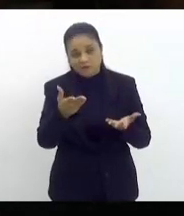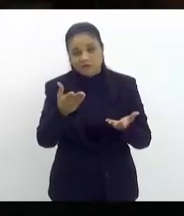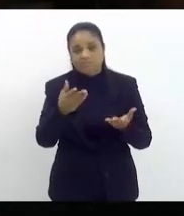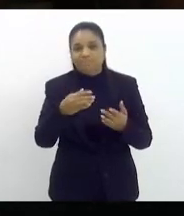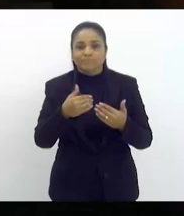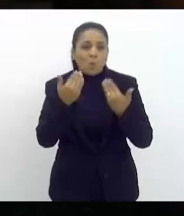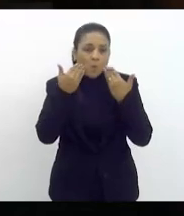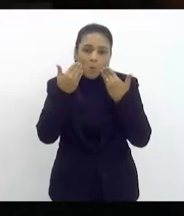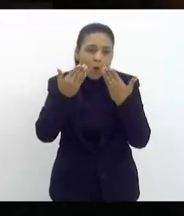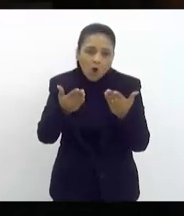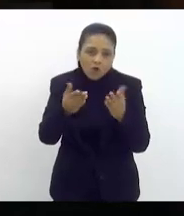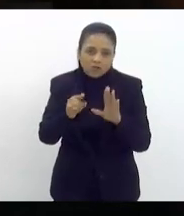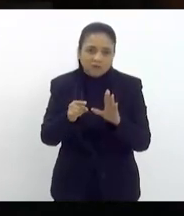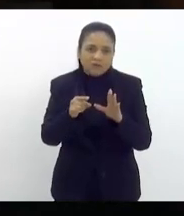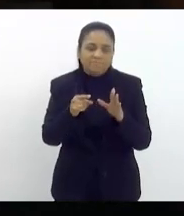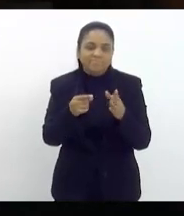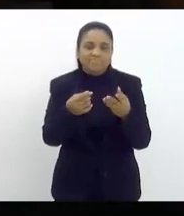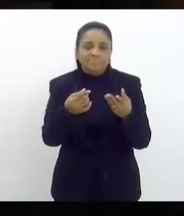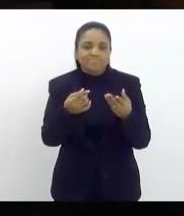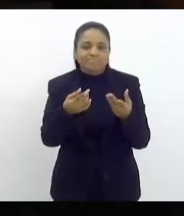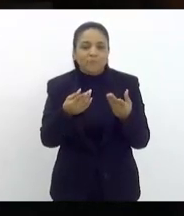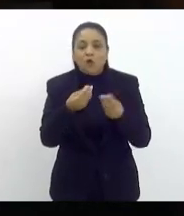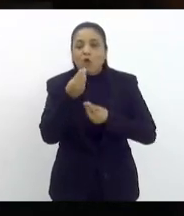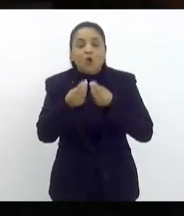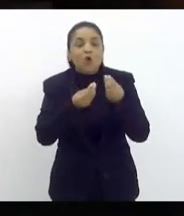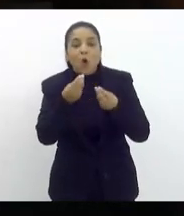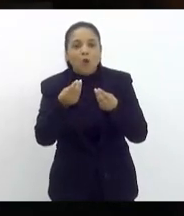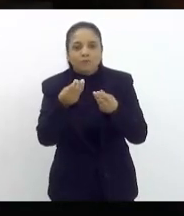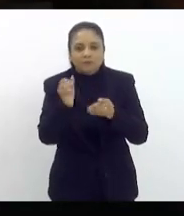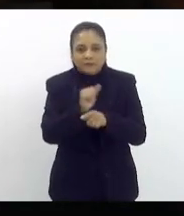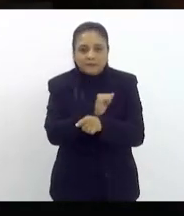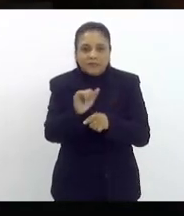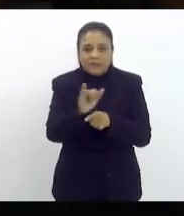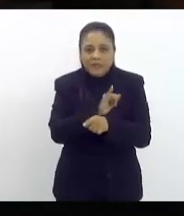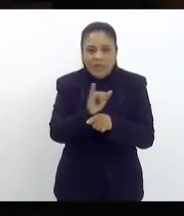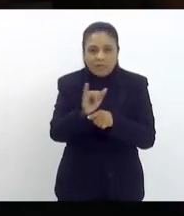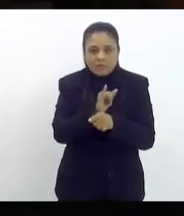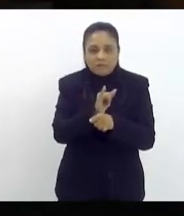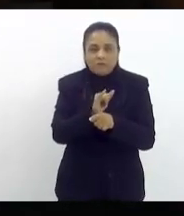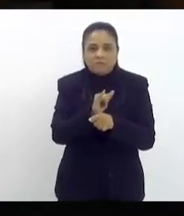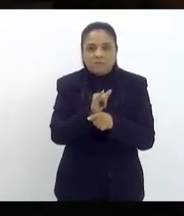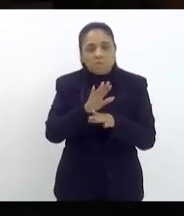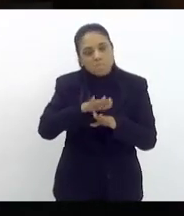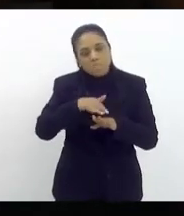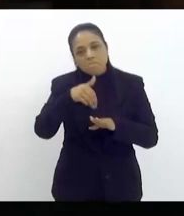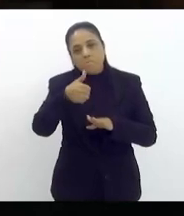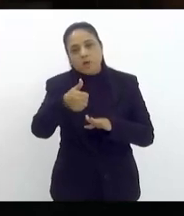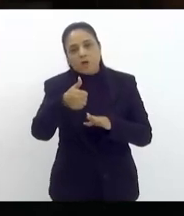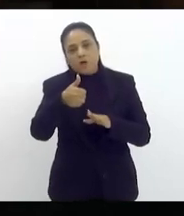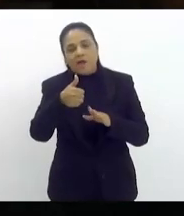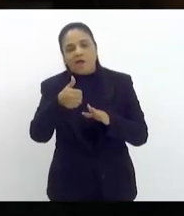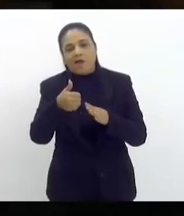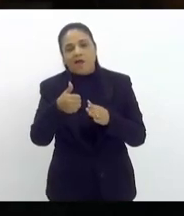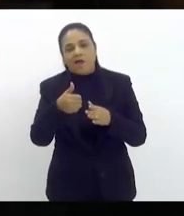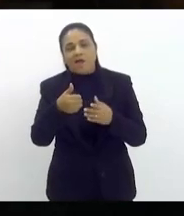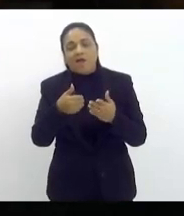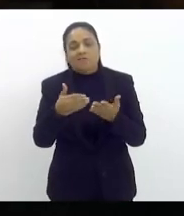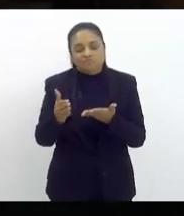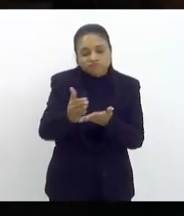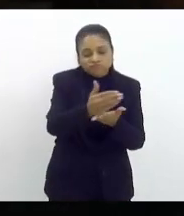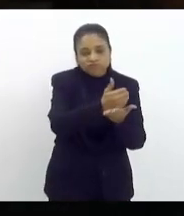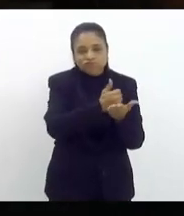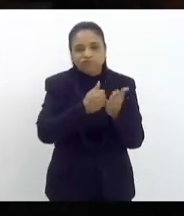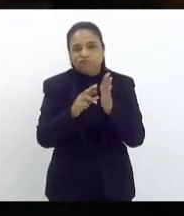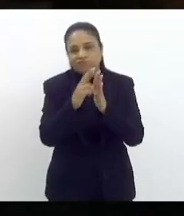possibilidade de sairmos desse abismo financeiro, causado, sim, pelo regime de recuperação fiscal que fomos contra,